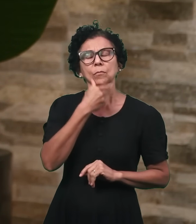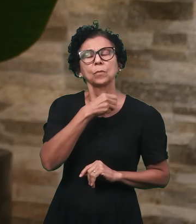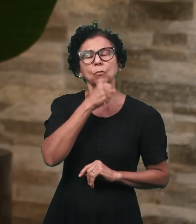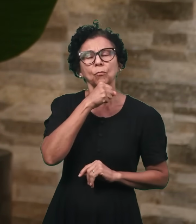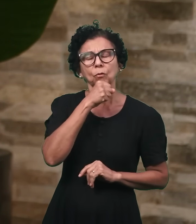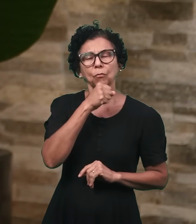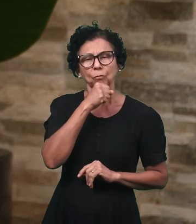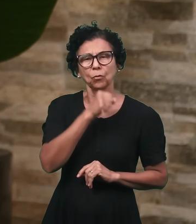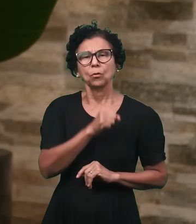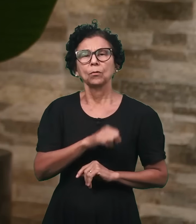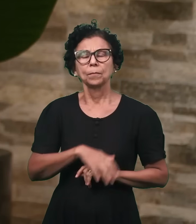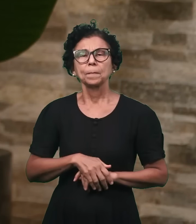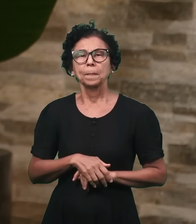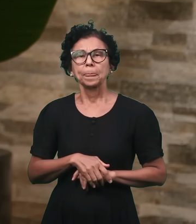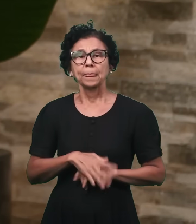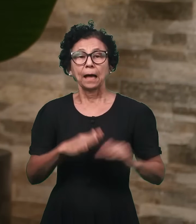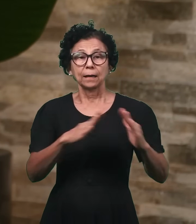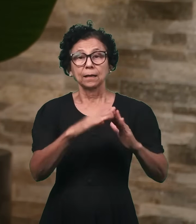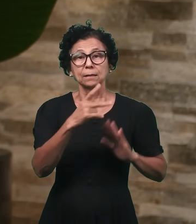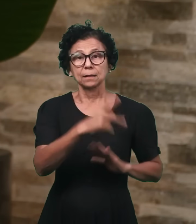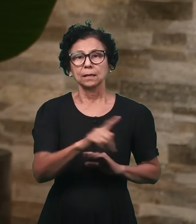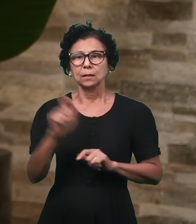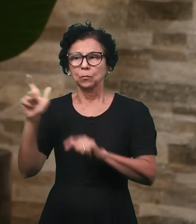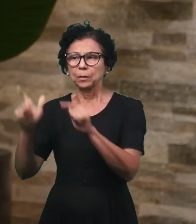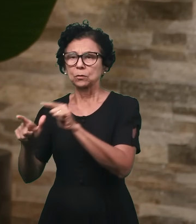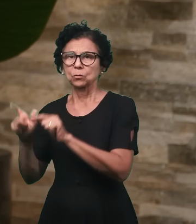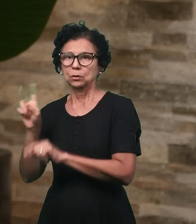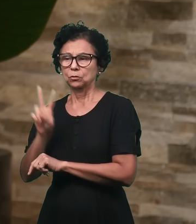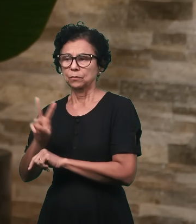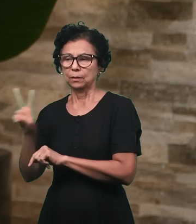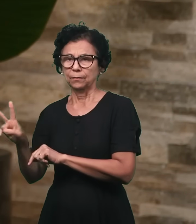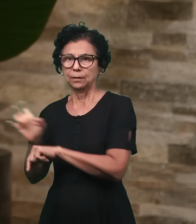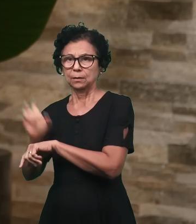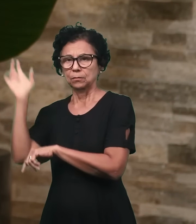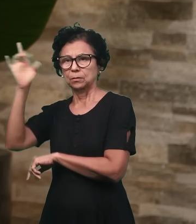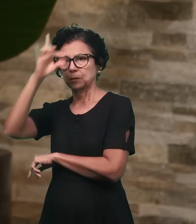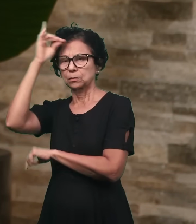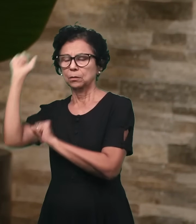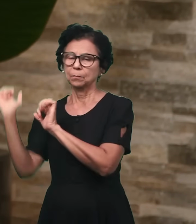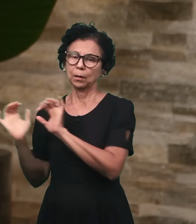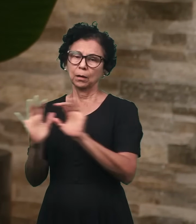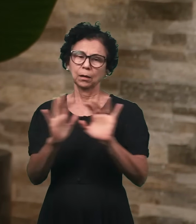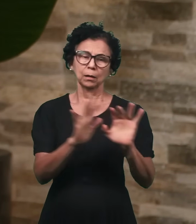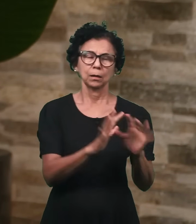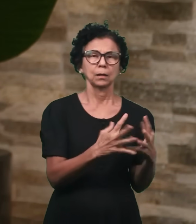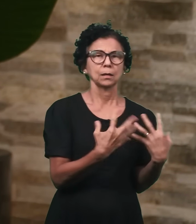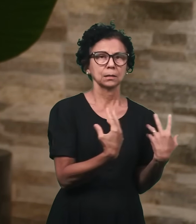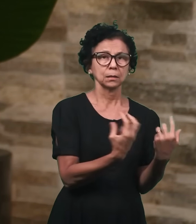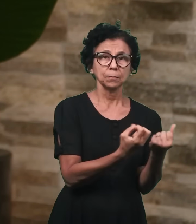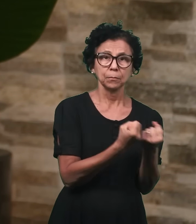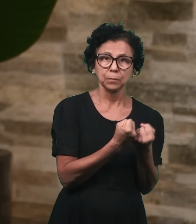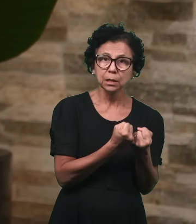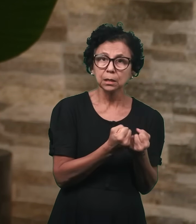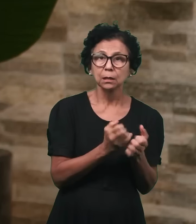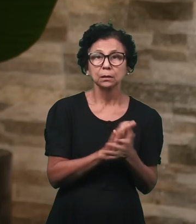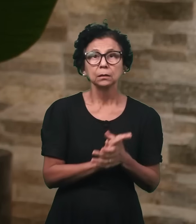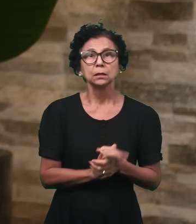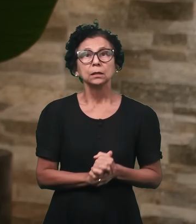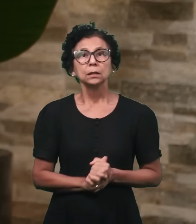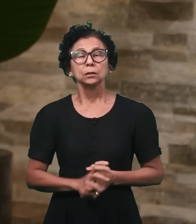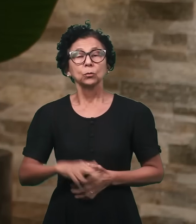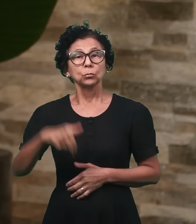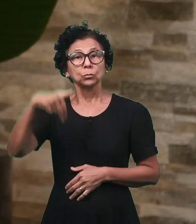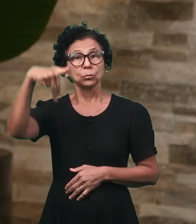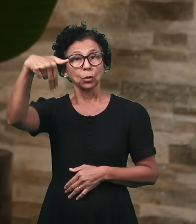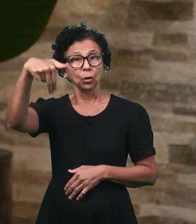outros, e dali se desenvolveu um trabalho que abrangeu o sul do estado do Espírito Santo e o norte fluminense. Há muitas